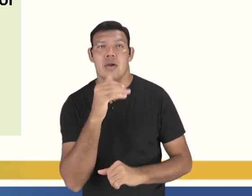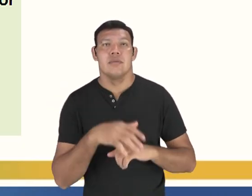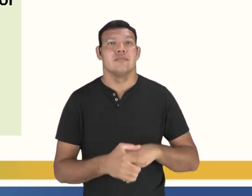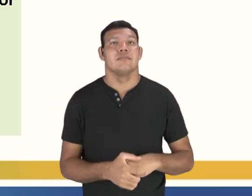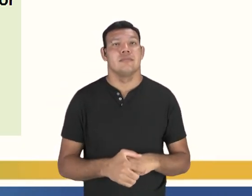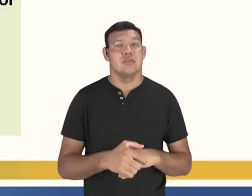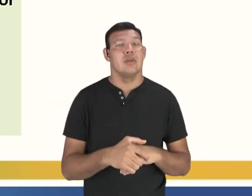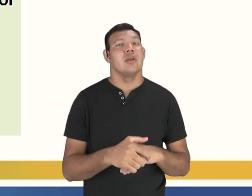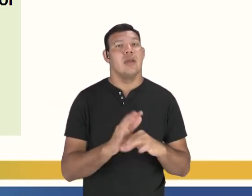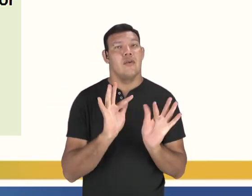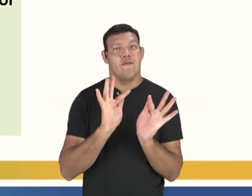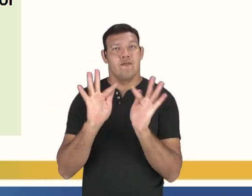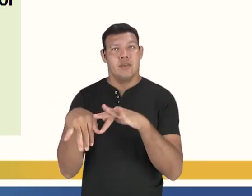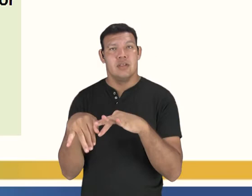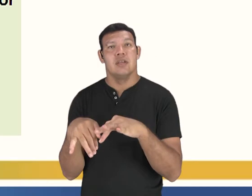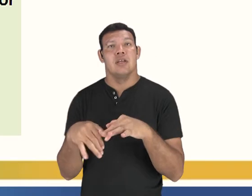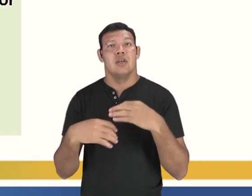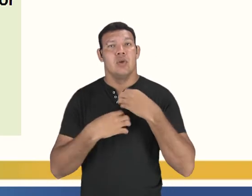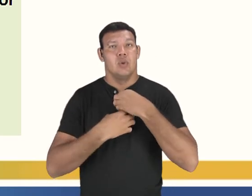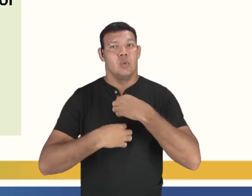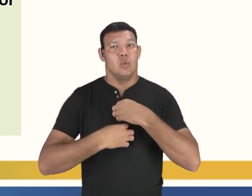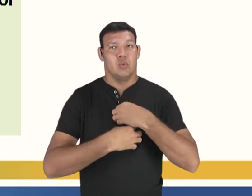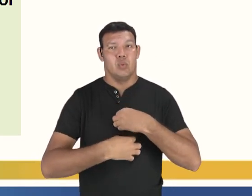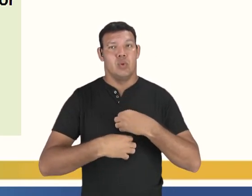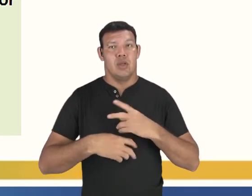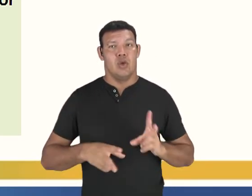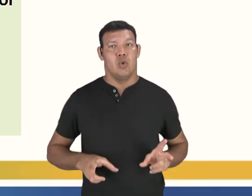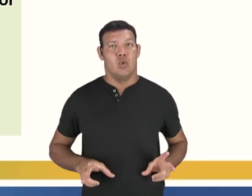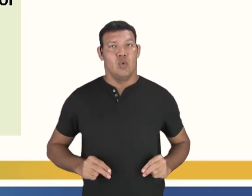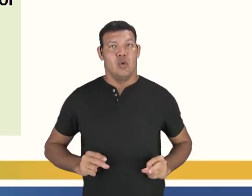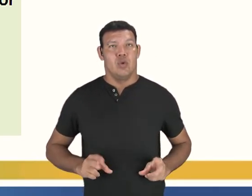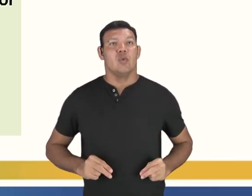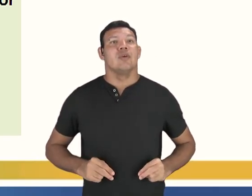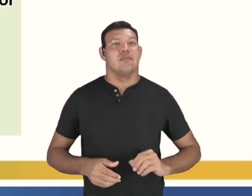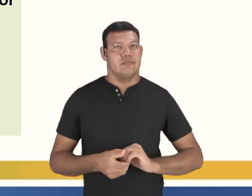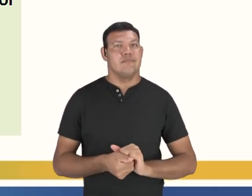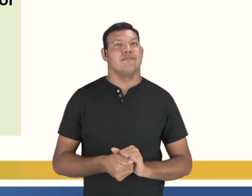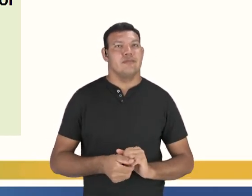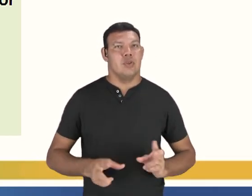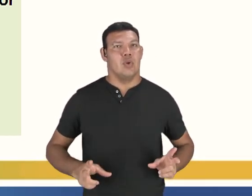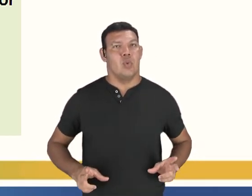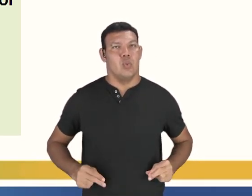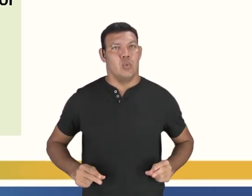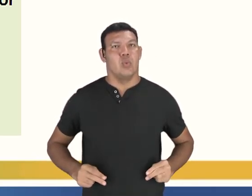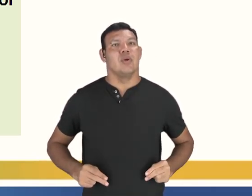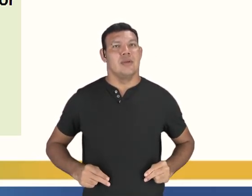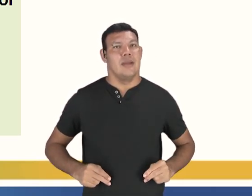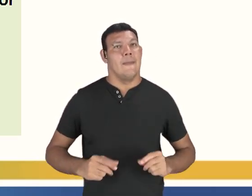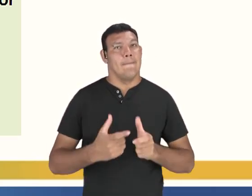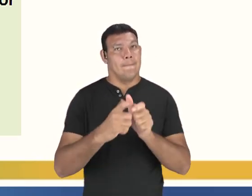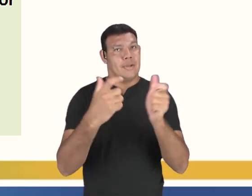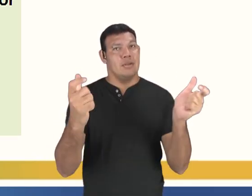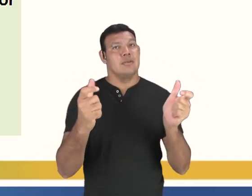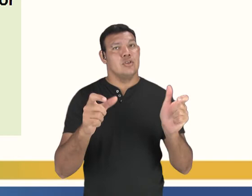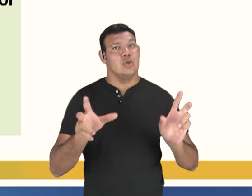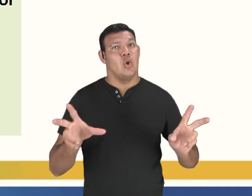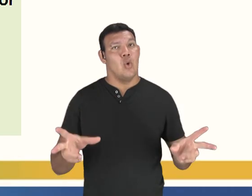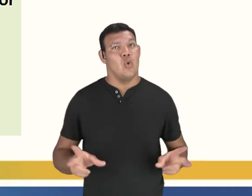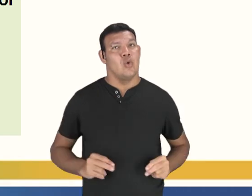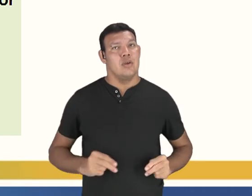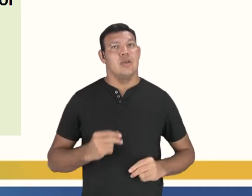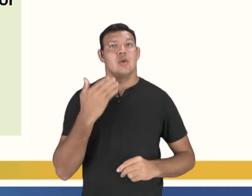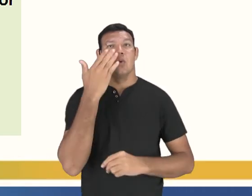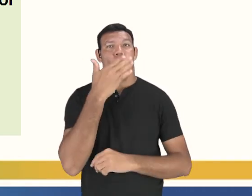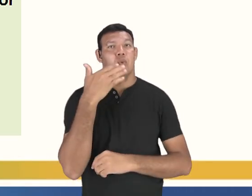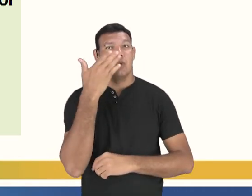foi a glicose, né, que é o açúcar. É correto afirmar que essa refeição estava constituída de... Bem simples, né? Bora